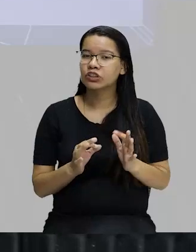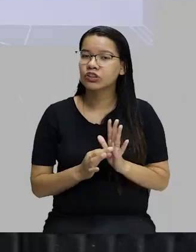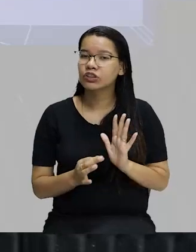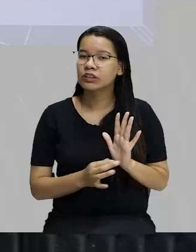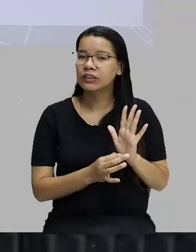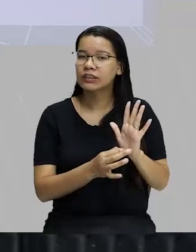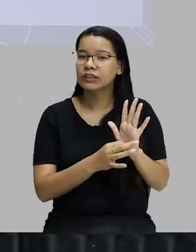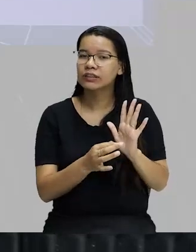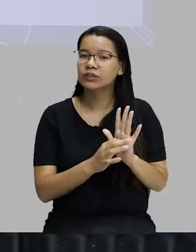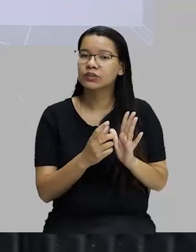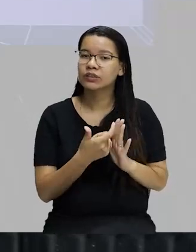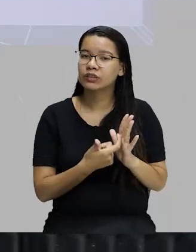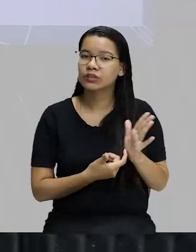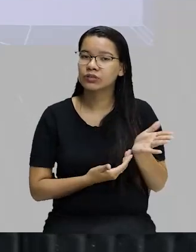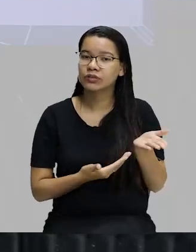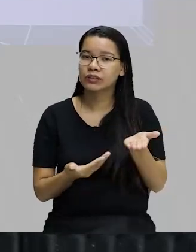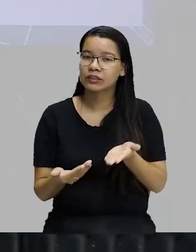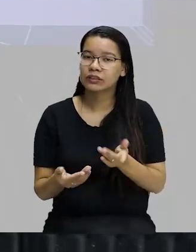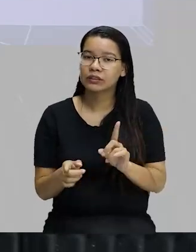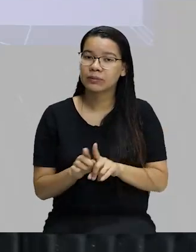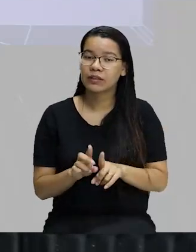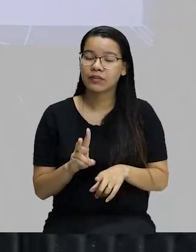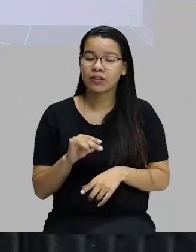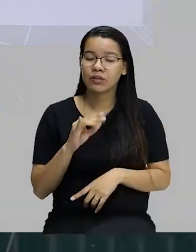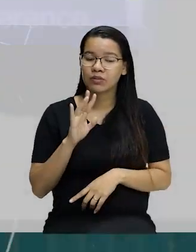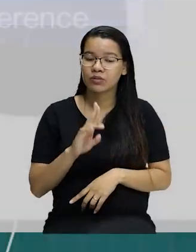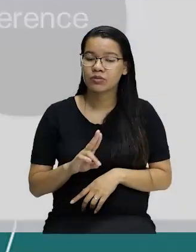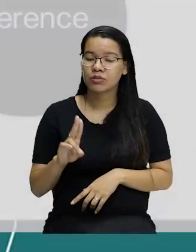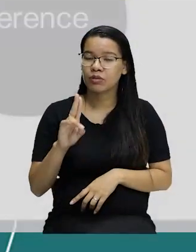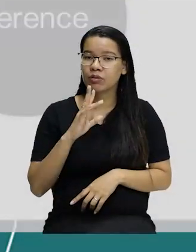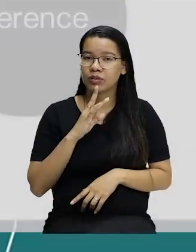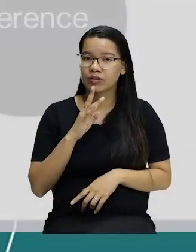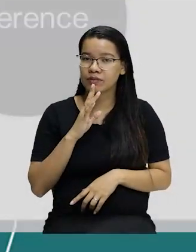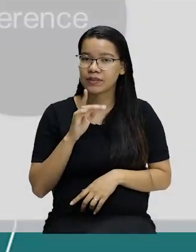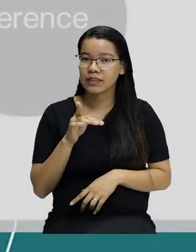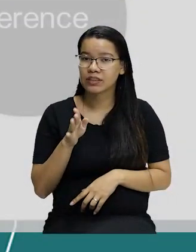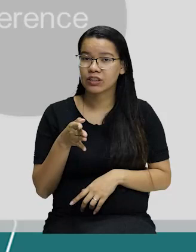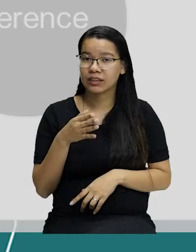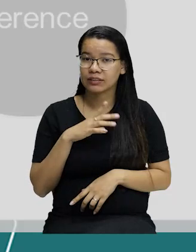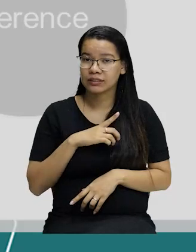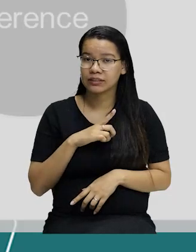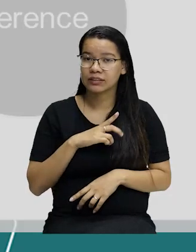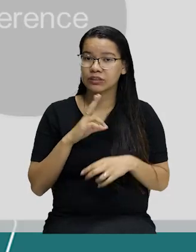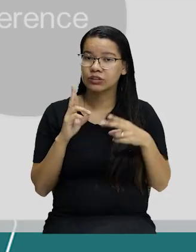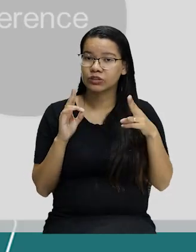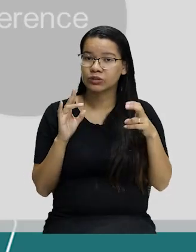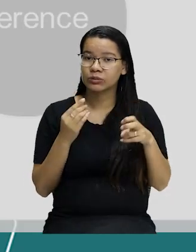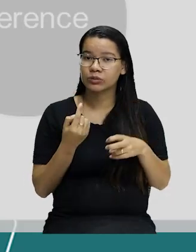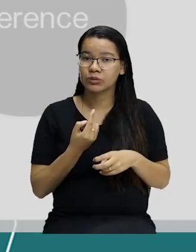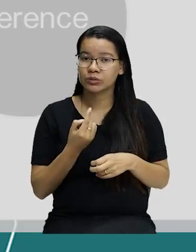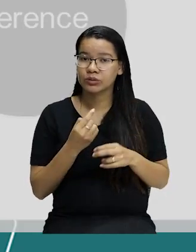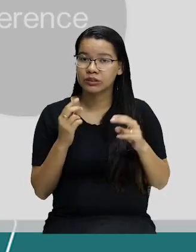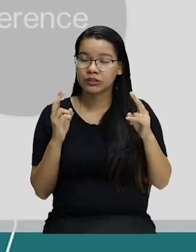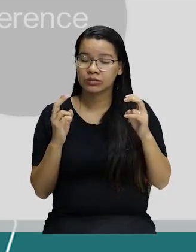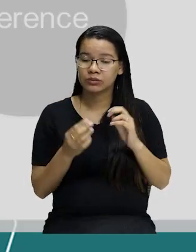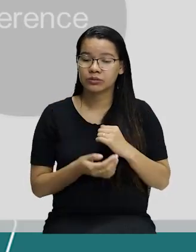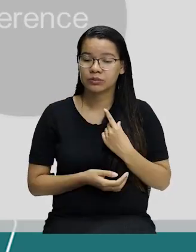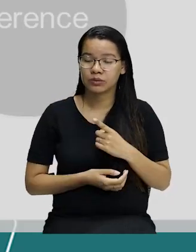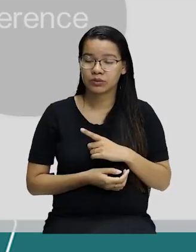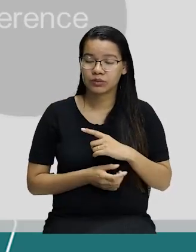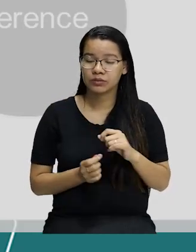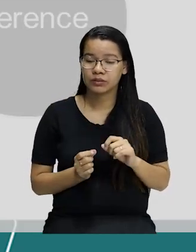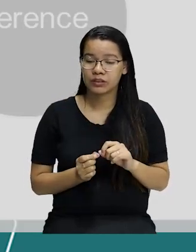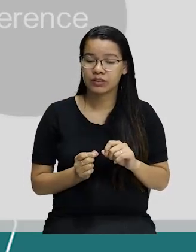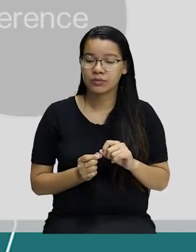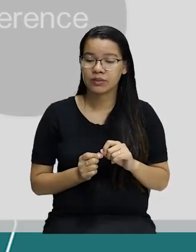você também vai usar o seu conhecimento prévio, que é aquela bagagem que você possui sobre um determinado assunto. Para a gente fazer